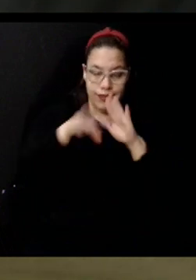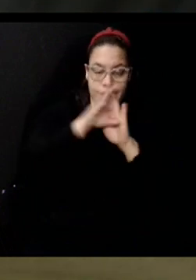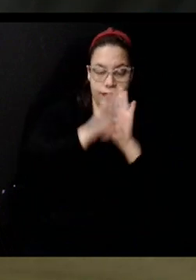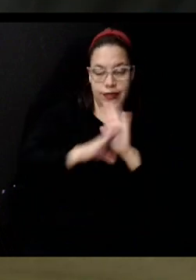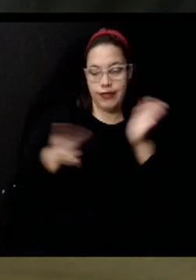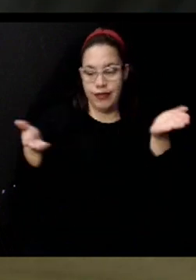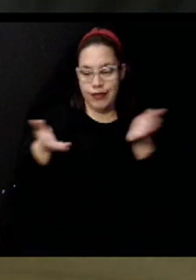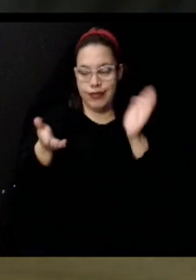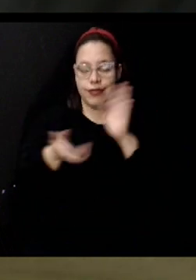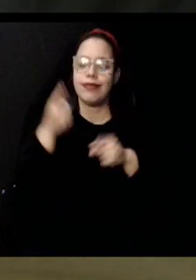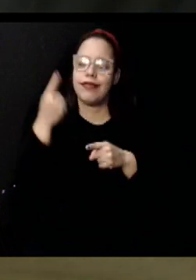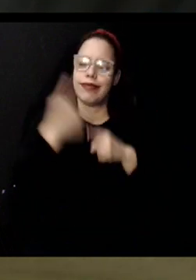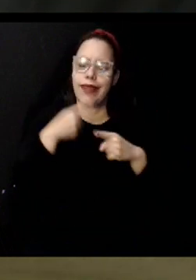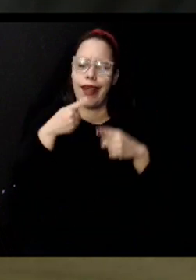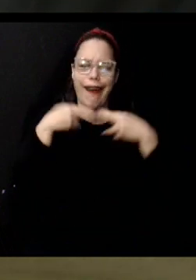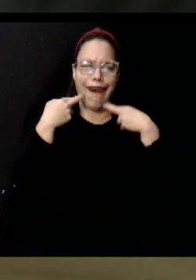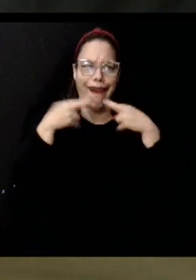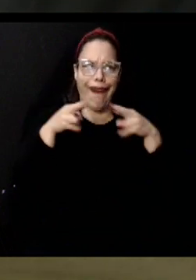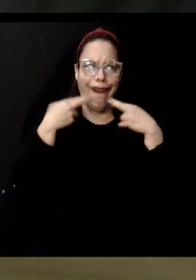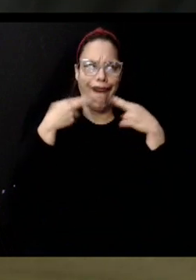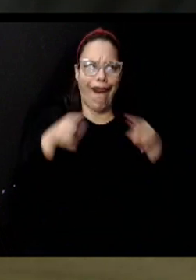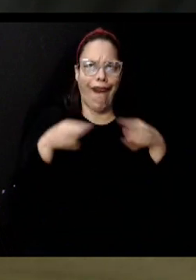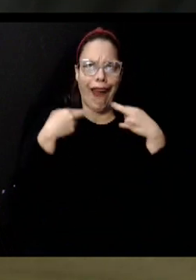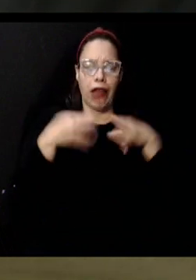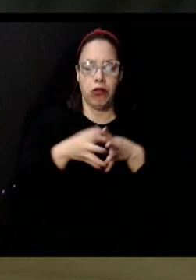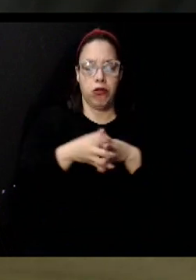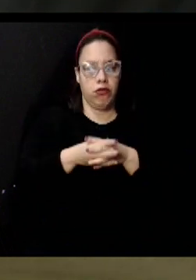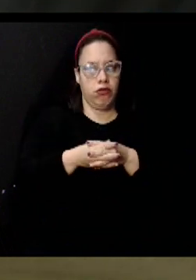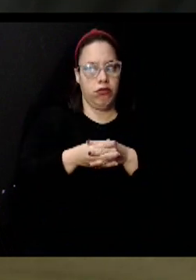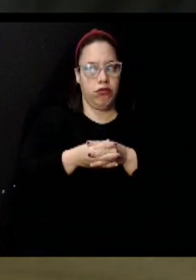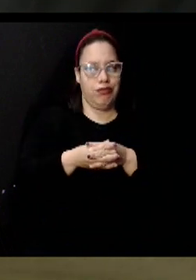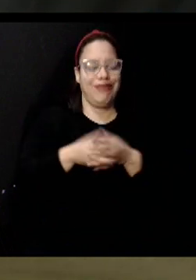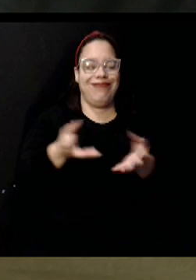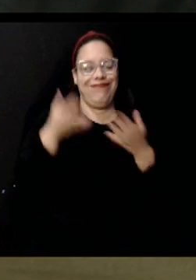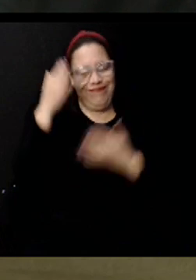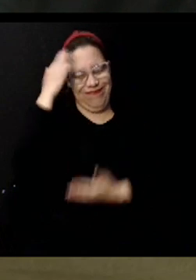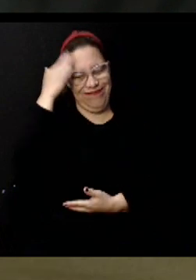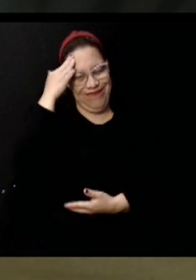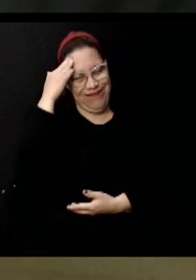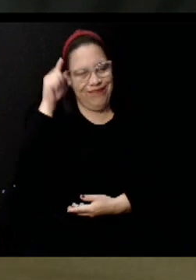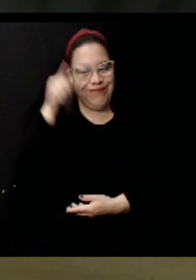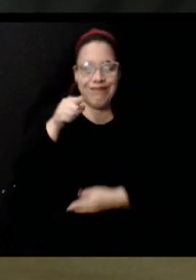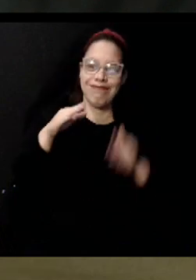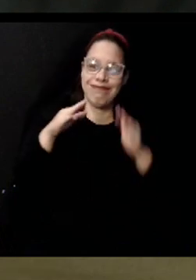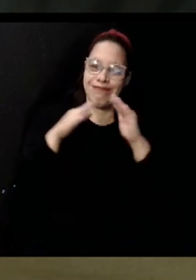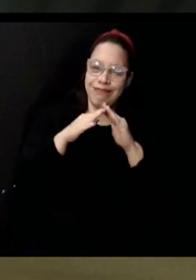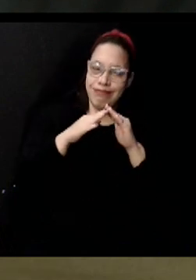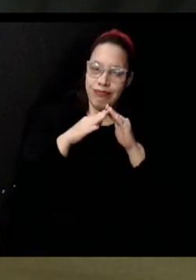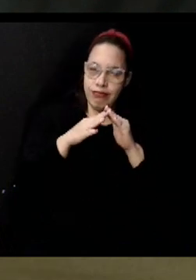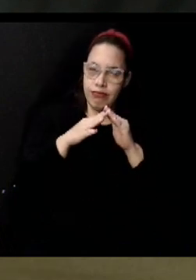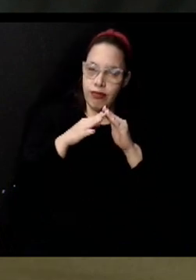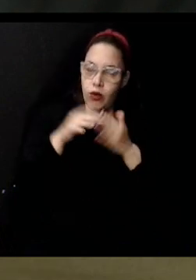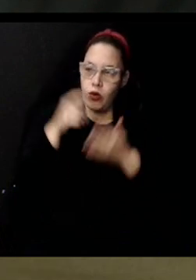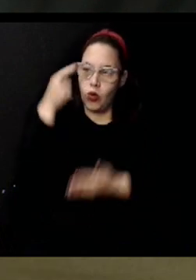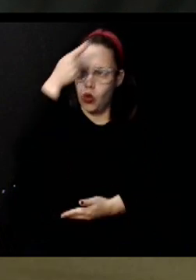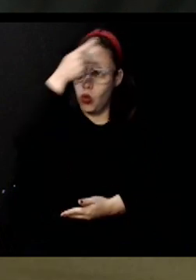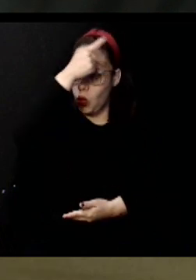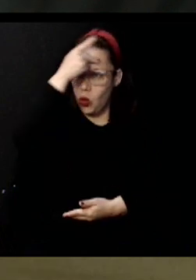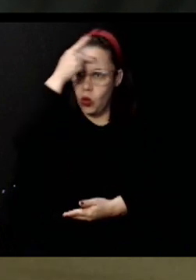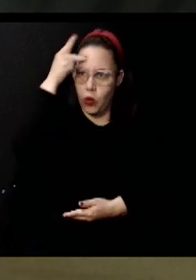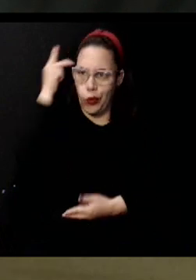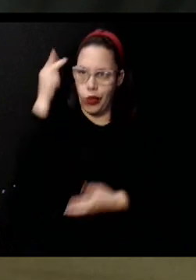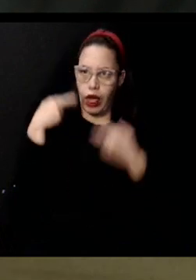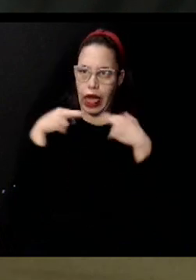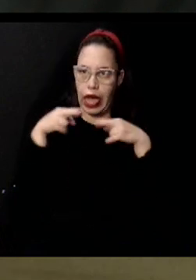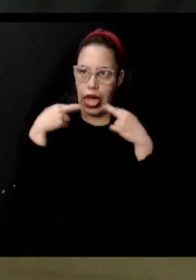que reclamamos tanto? E a gente quer saber de você aí de casa. Você se considera uma pessoa que reclama muito?